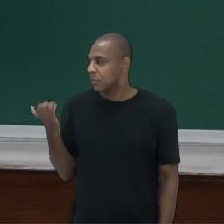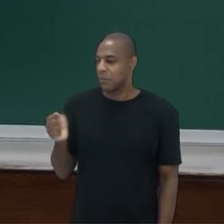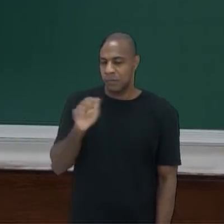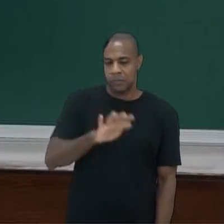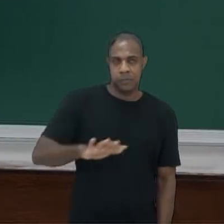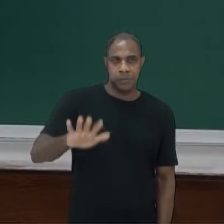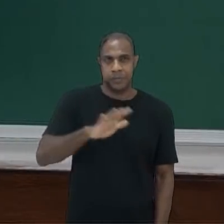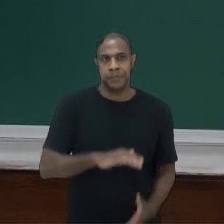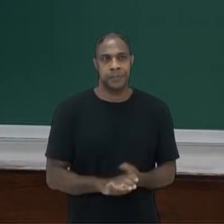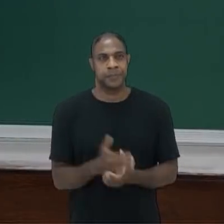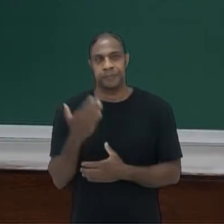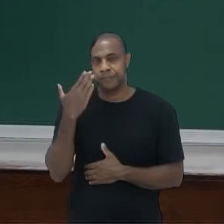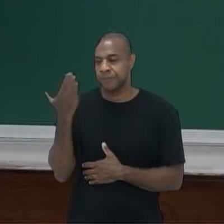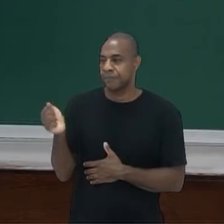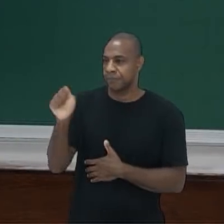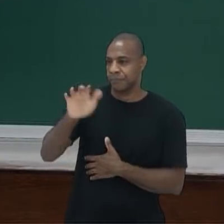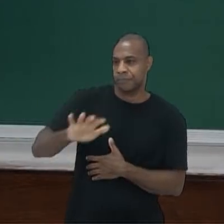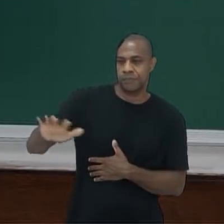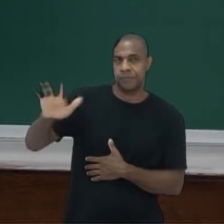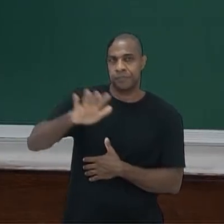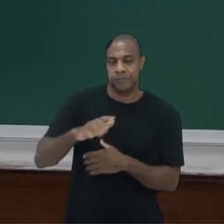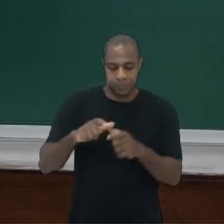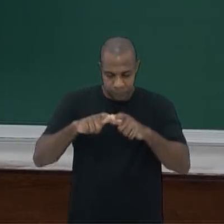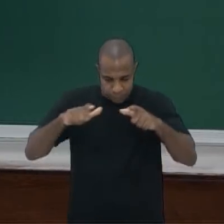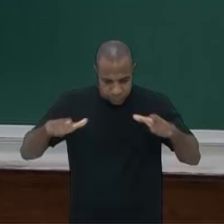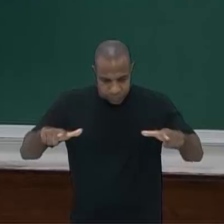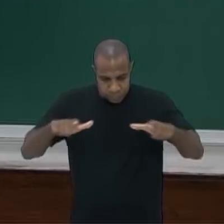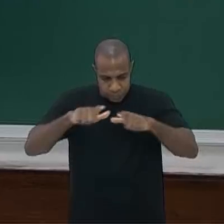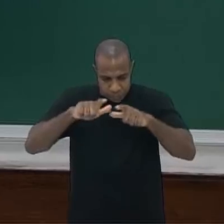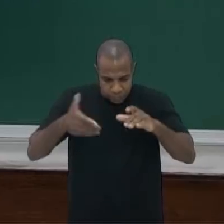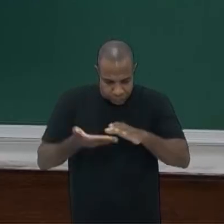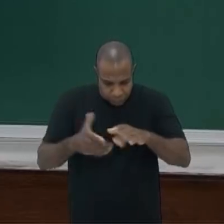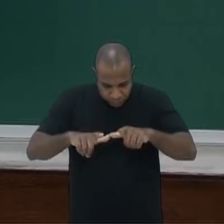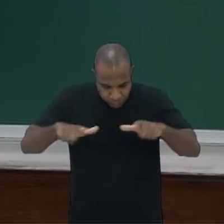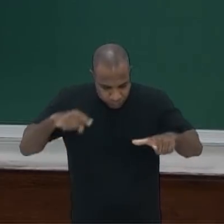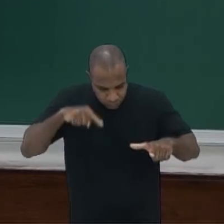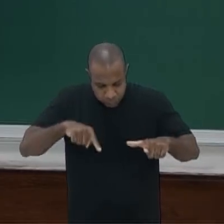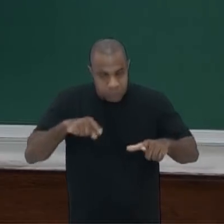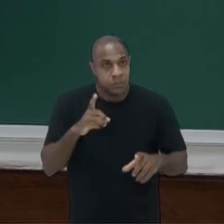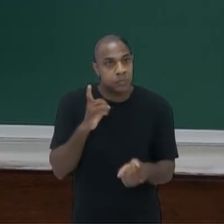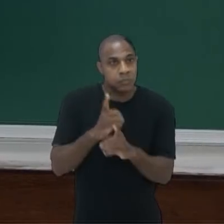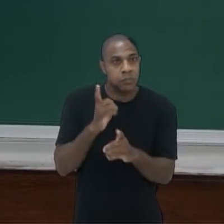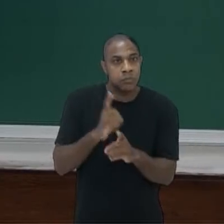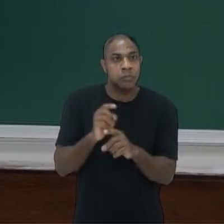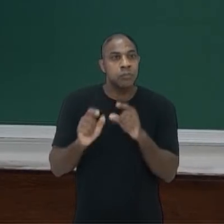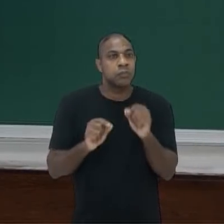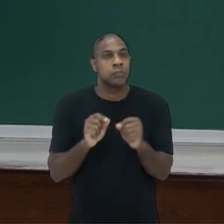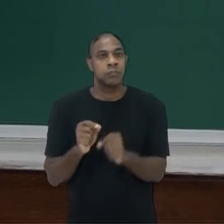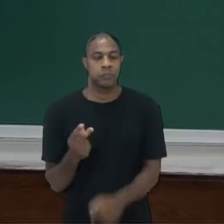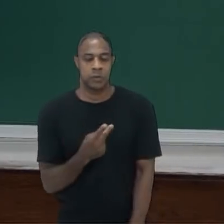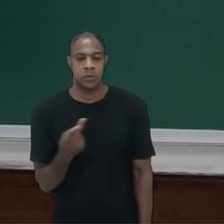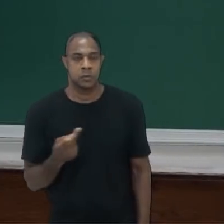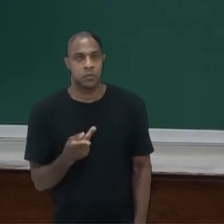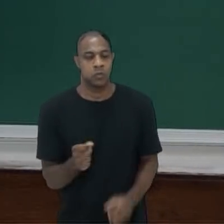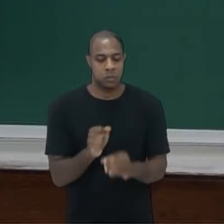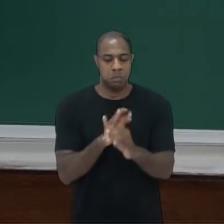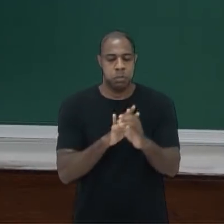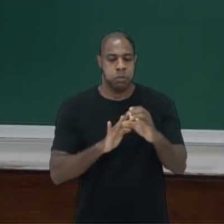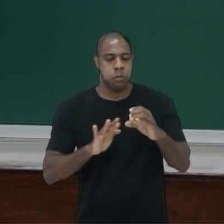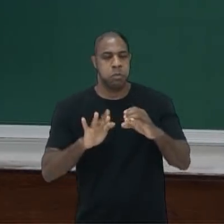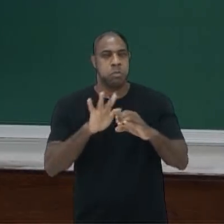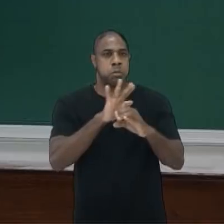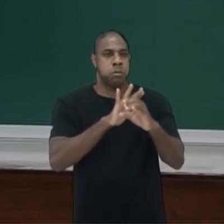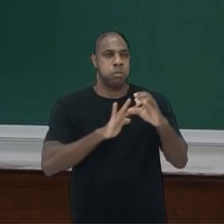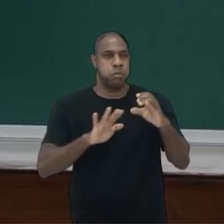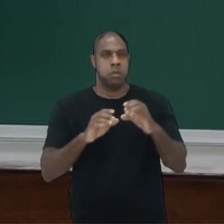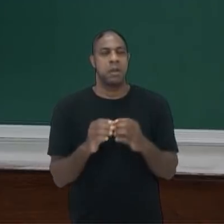uma foto, né, uma imagem de um microscópio mostrando, né, o encontro, por exemplo, de duas membranas plasmáticas